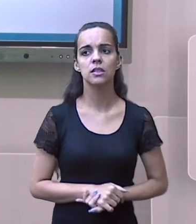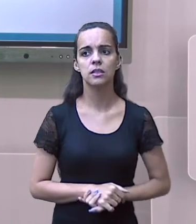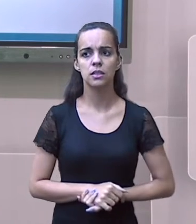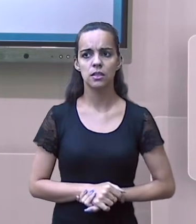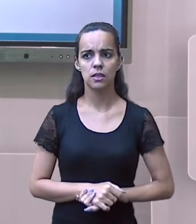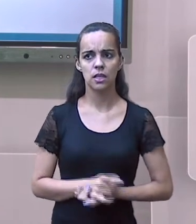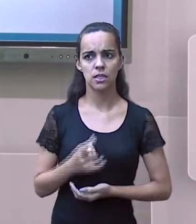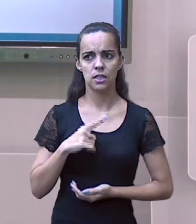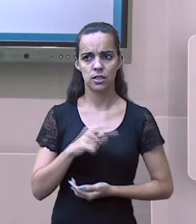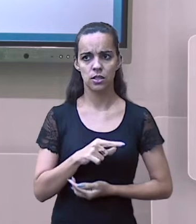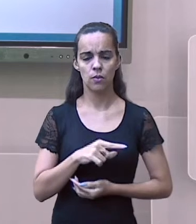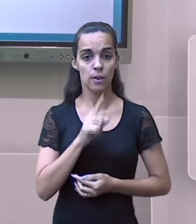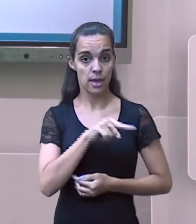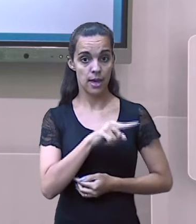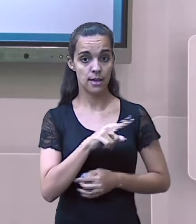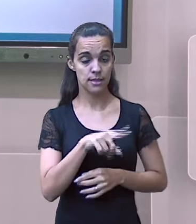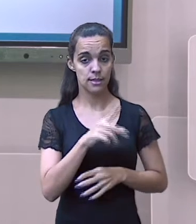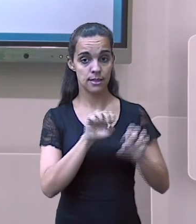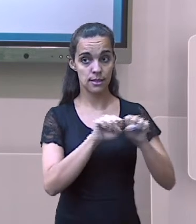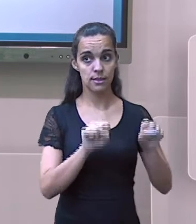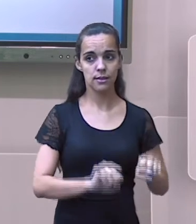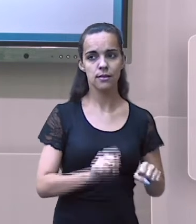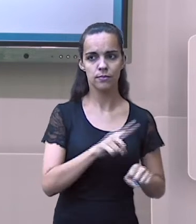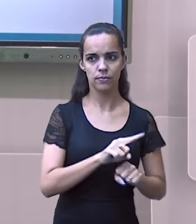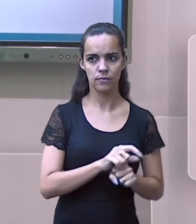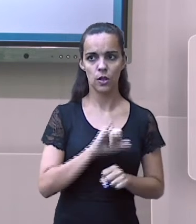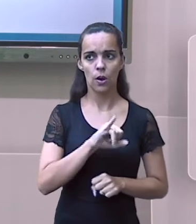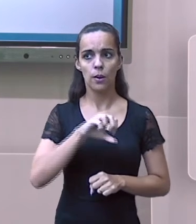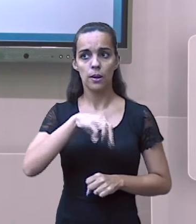A impermeabilização